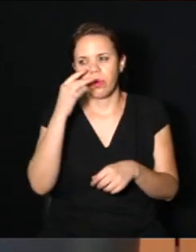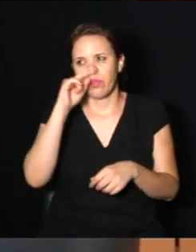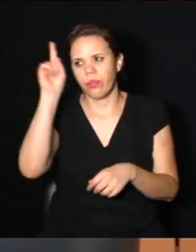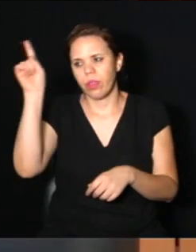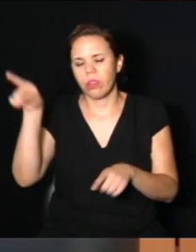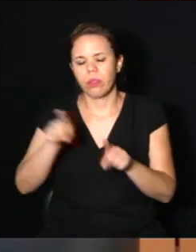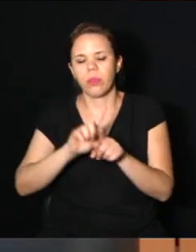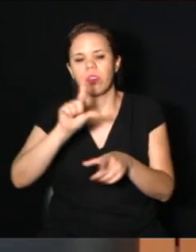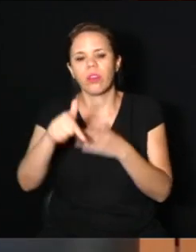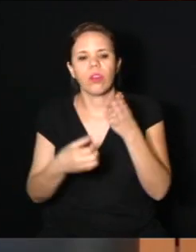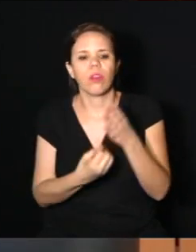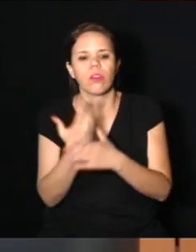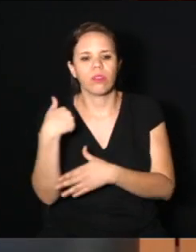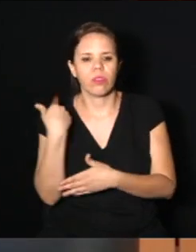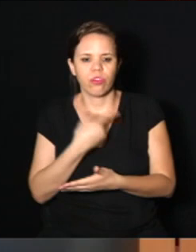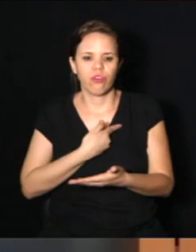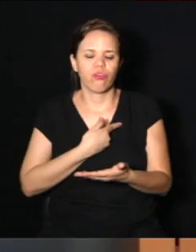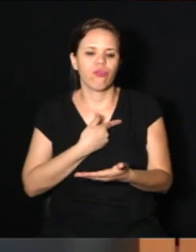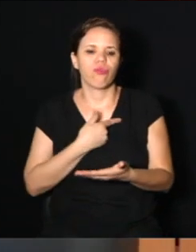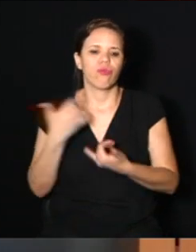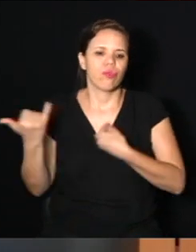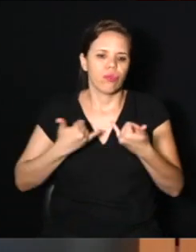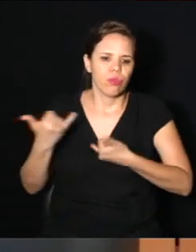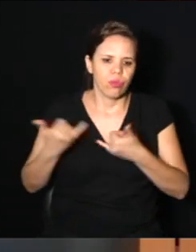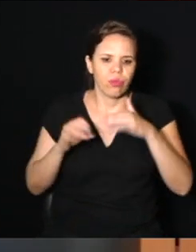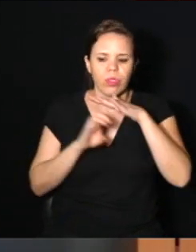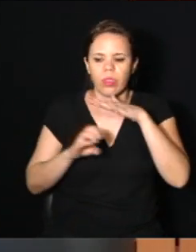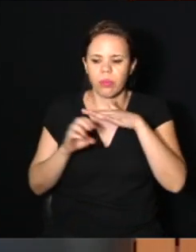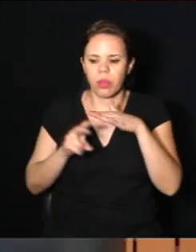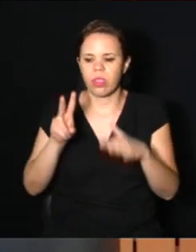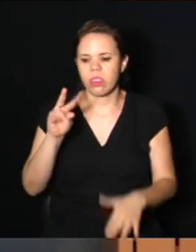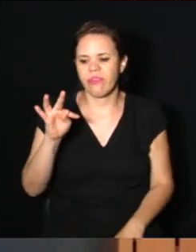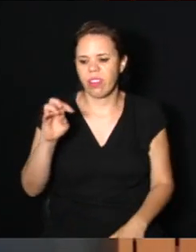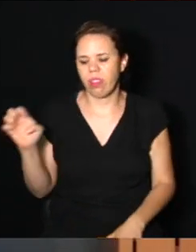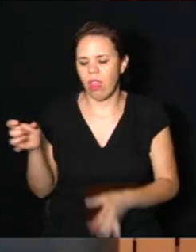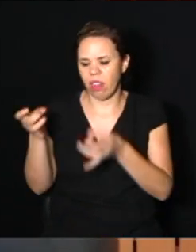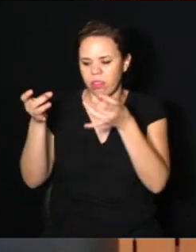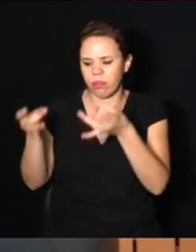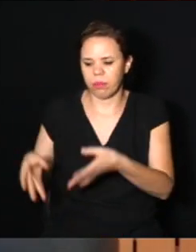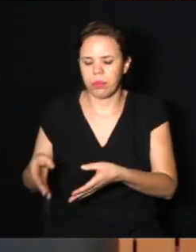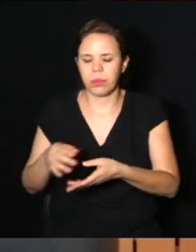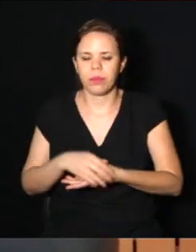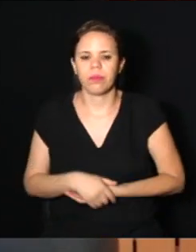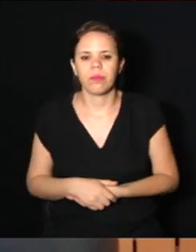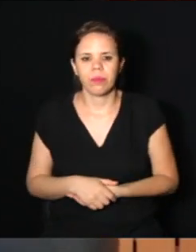recebeu as informações que a empresa Vitale ia deixar